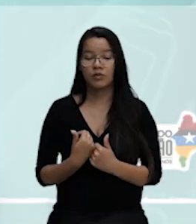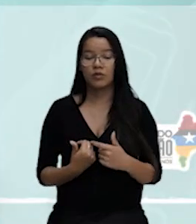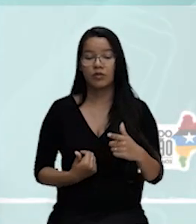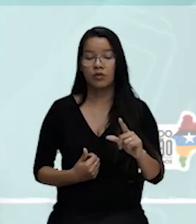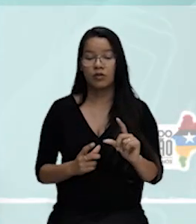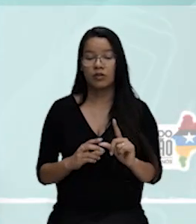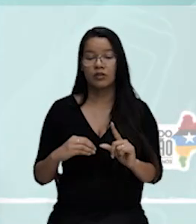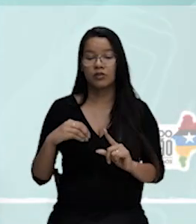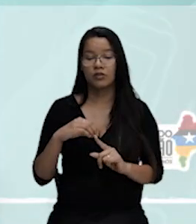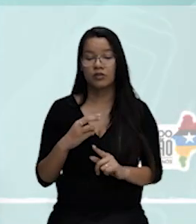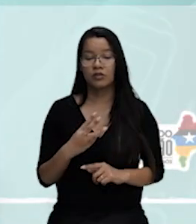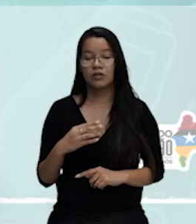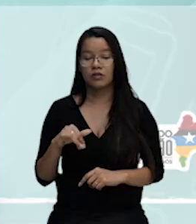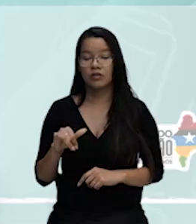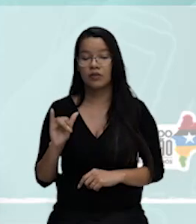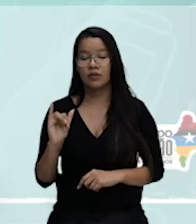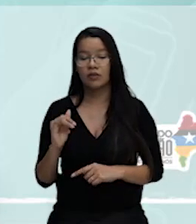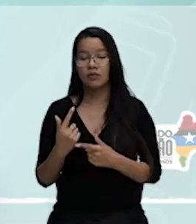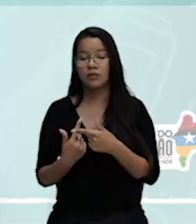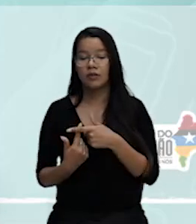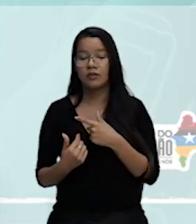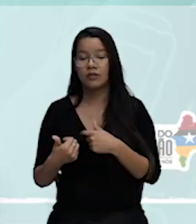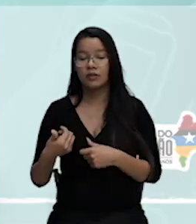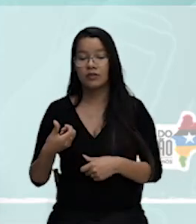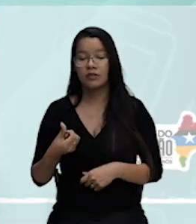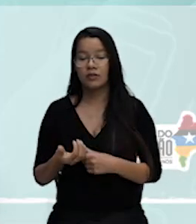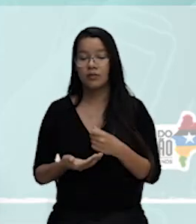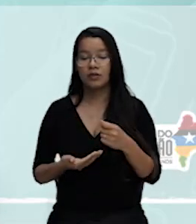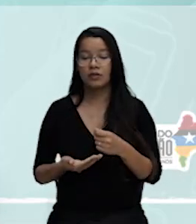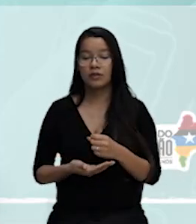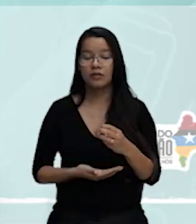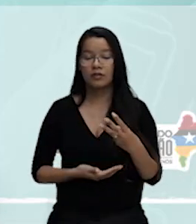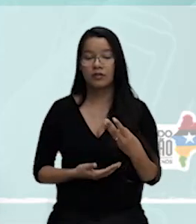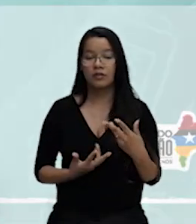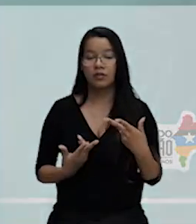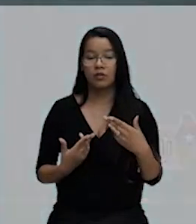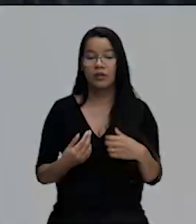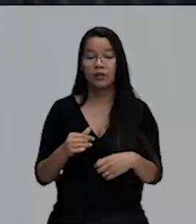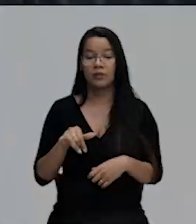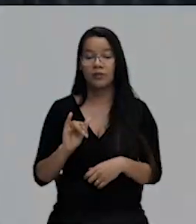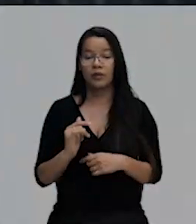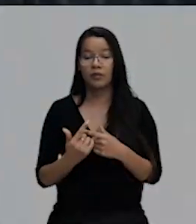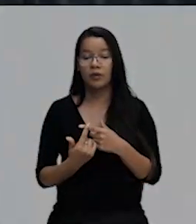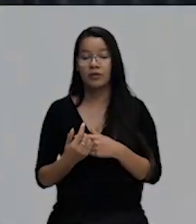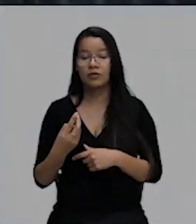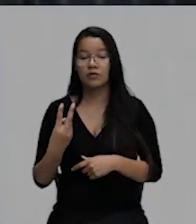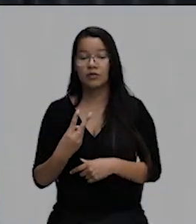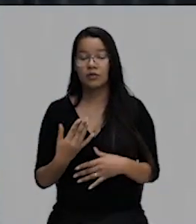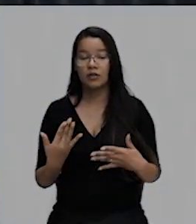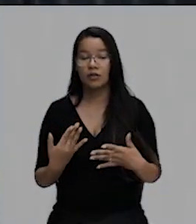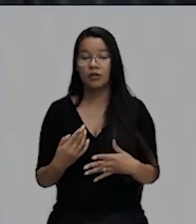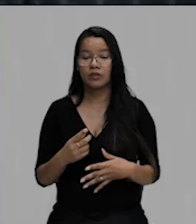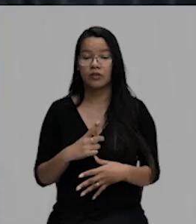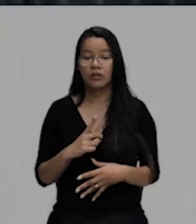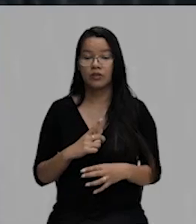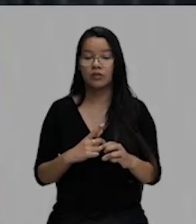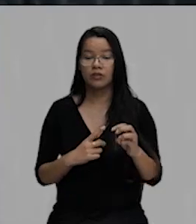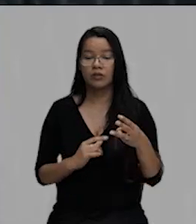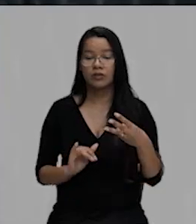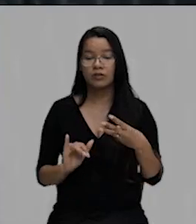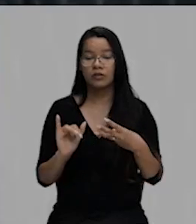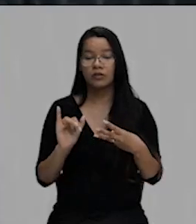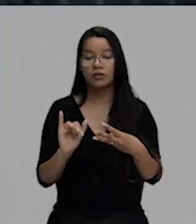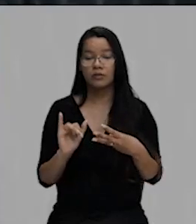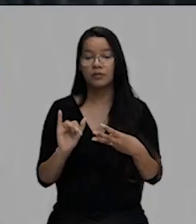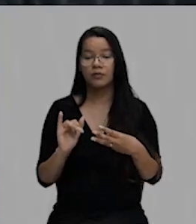de 3 elevado a y mais 16 na base 3 igual a y mais 2. E agora? Agora eu tenho que 3 elevado a y